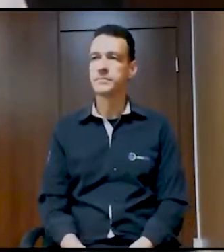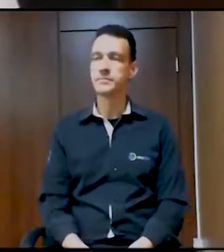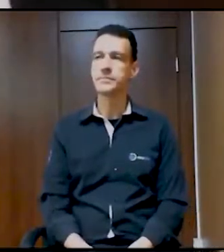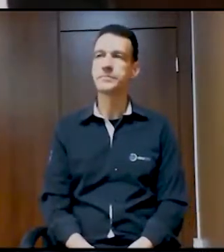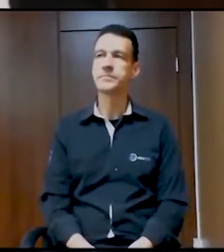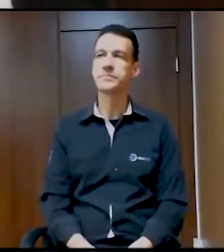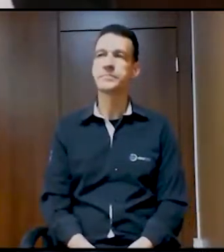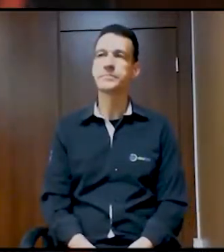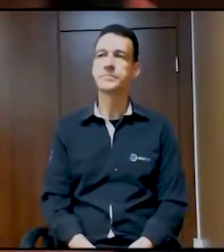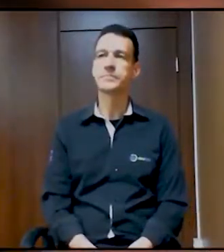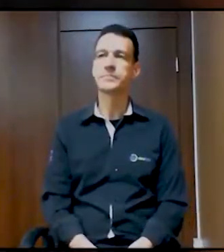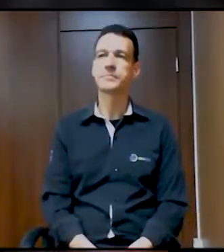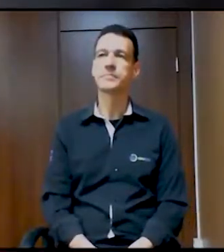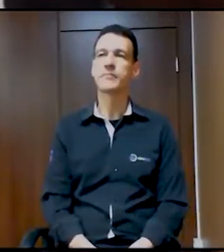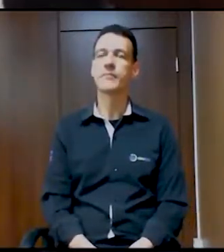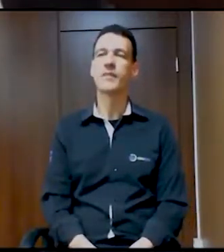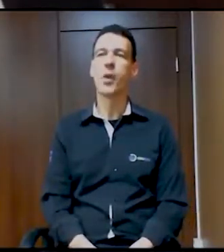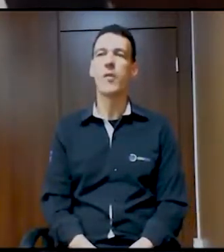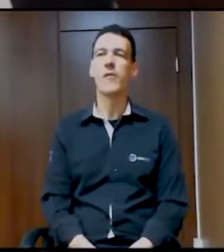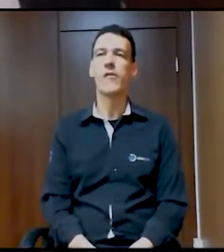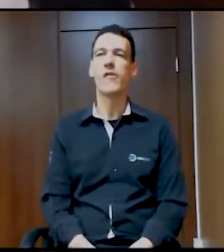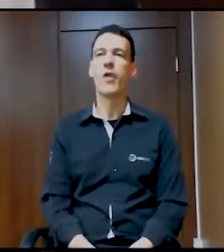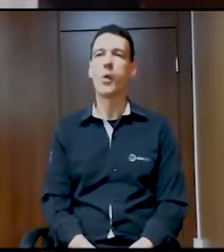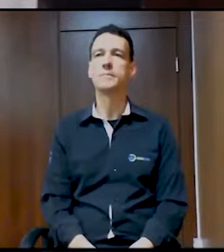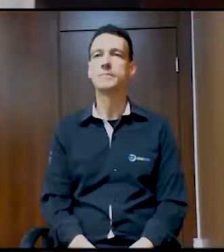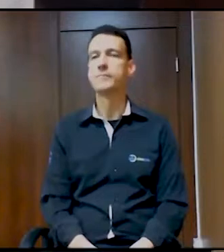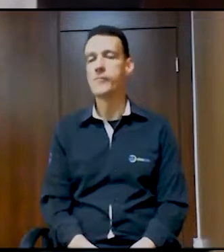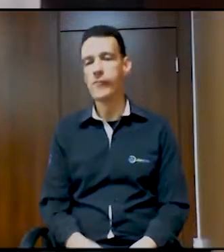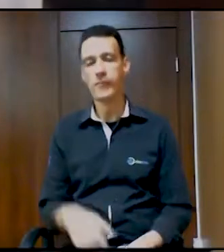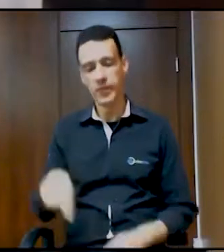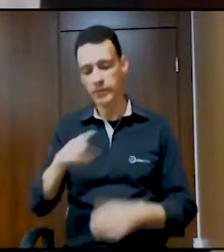Nós vamos lutar até o final pelos nossos direitos.